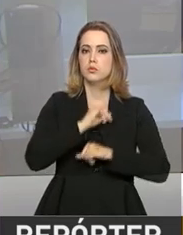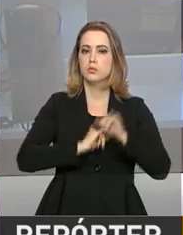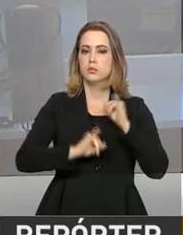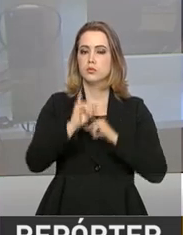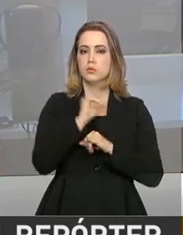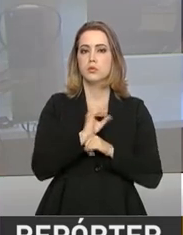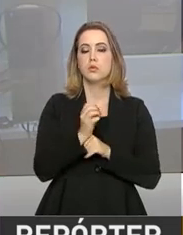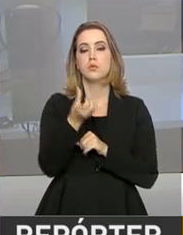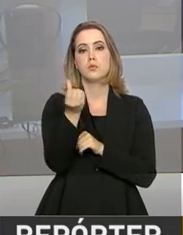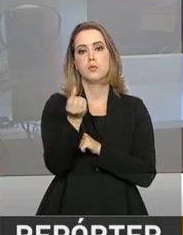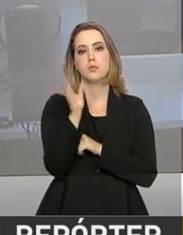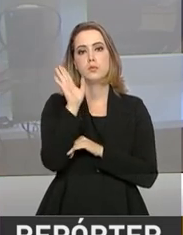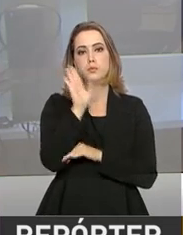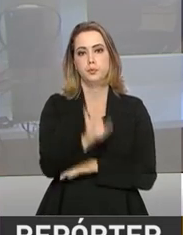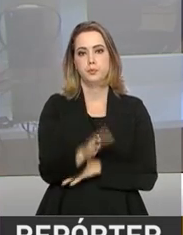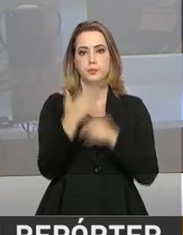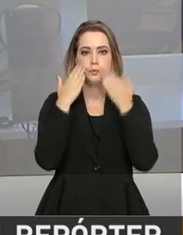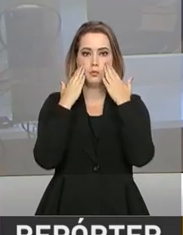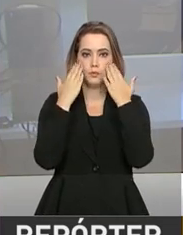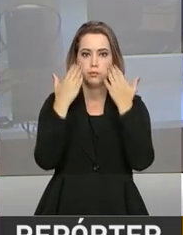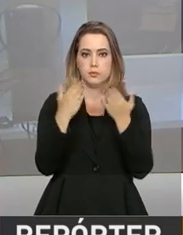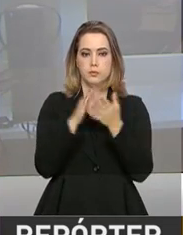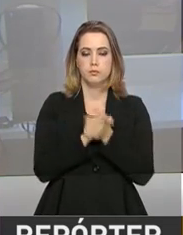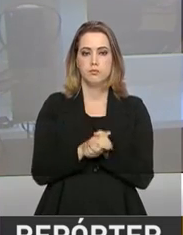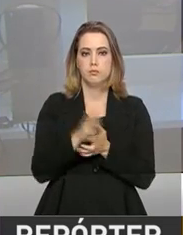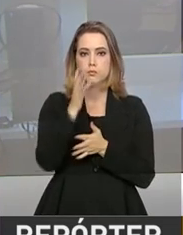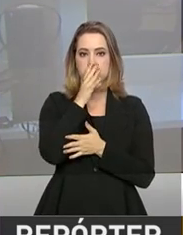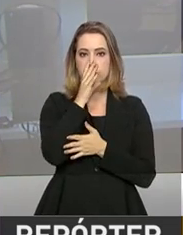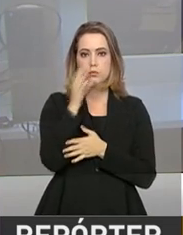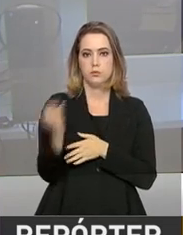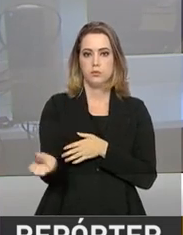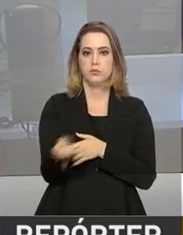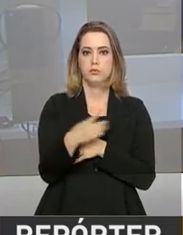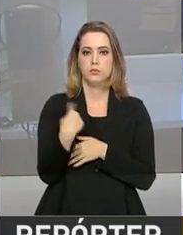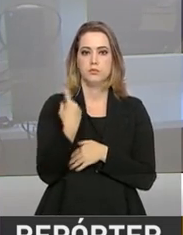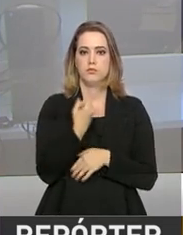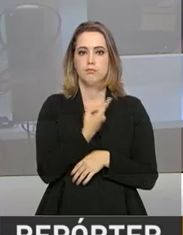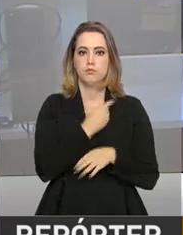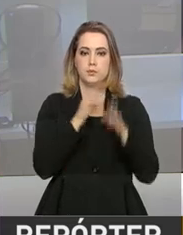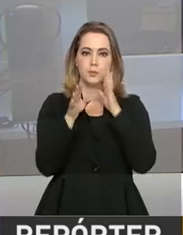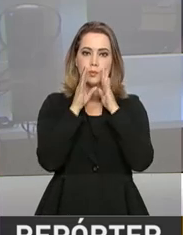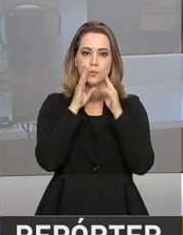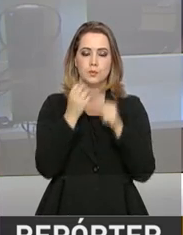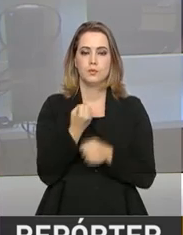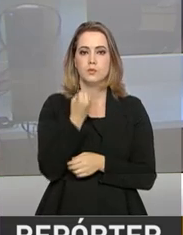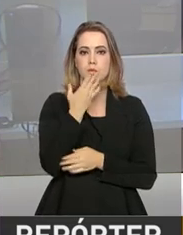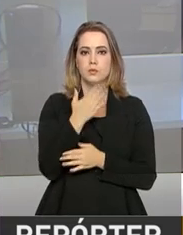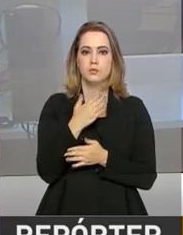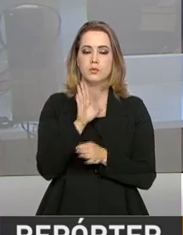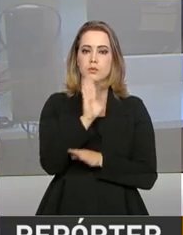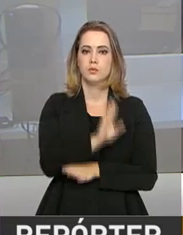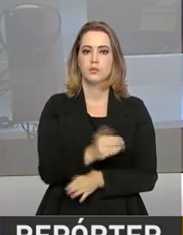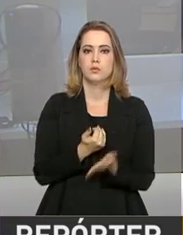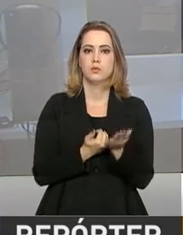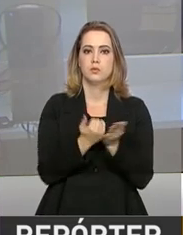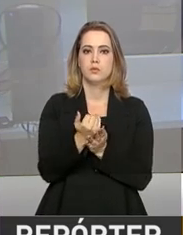outras informações ou às 18h na próxima edição. Acompanhe também as novidades pelas nossas redes sociais. Uma boa tarde